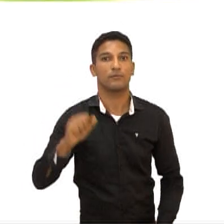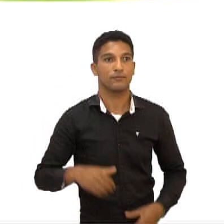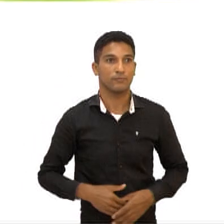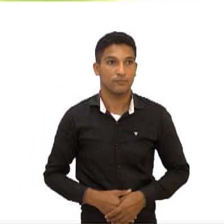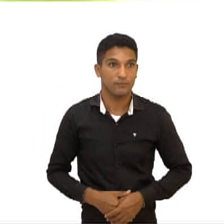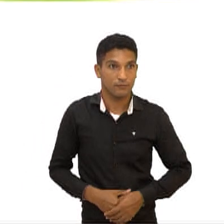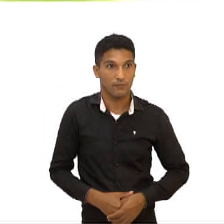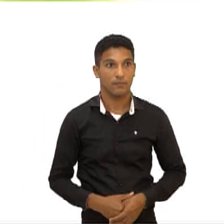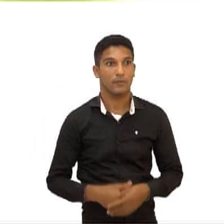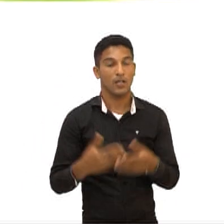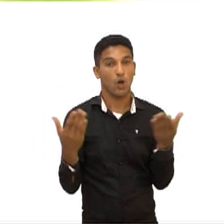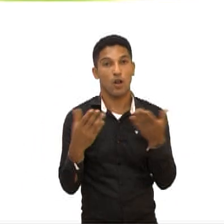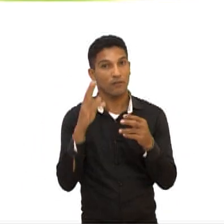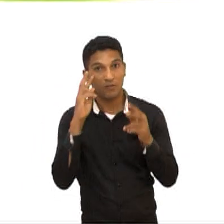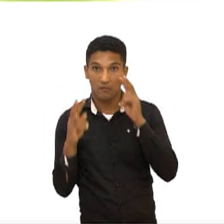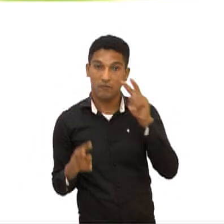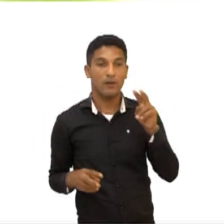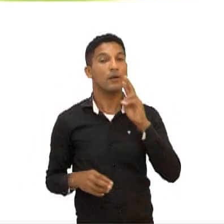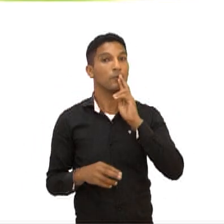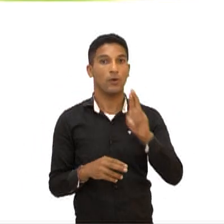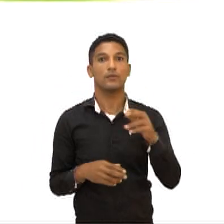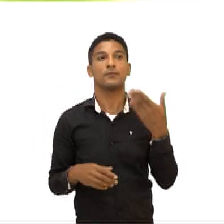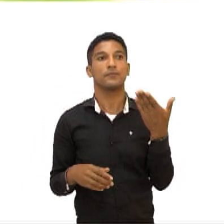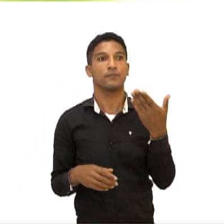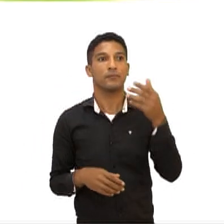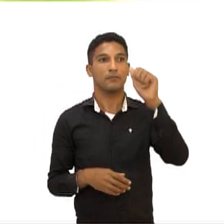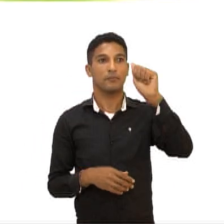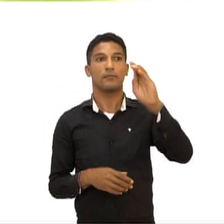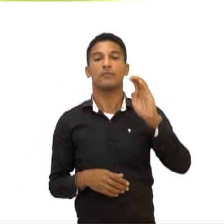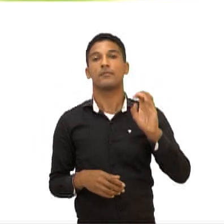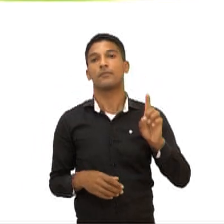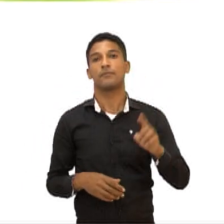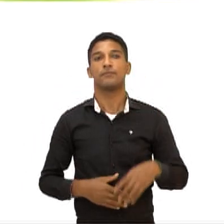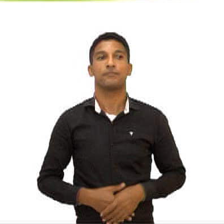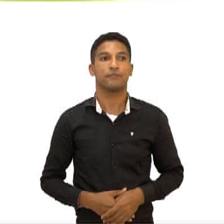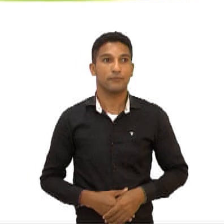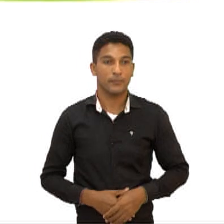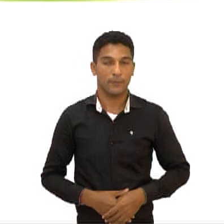voltamos lá para nossas opções e o que? Vamos analisar aqui.